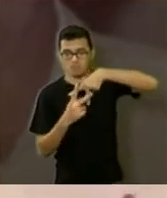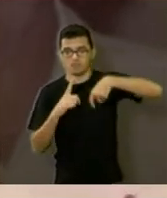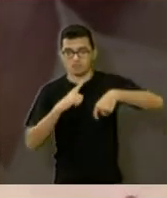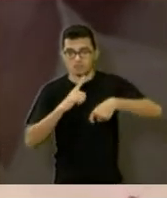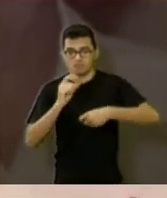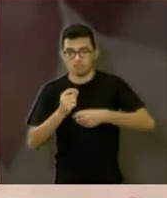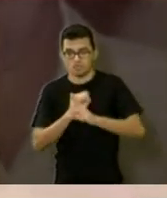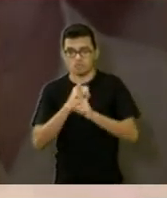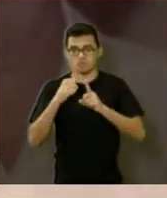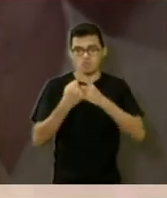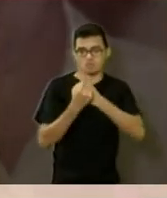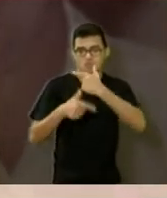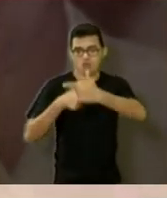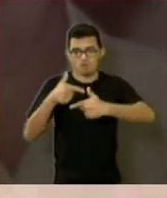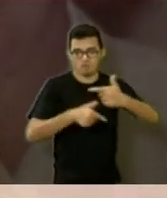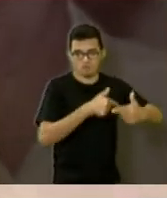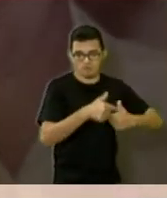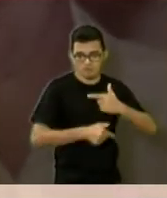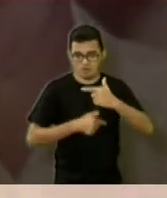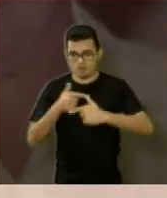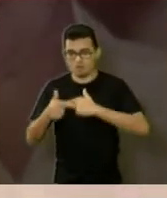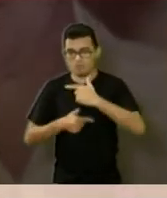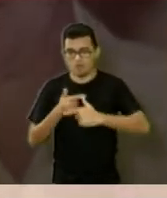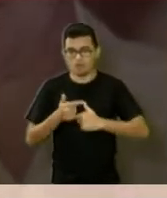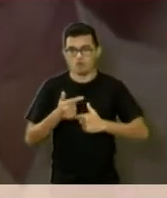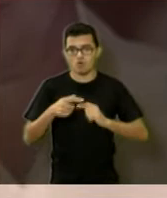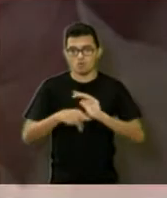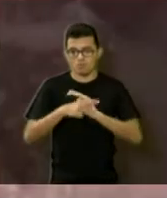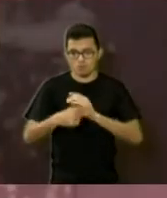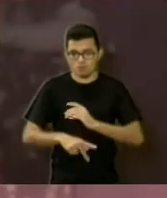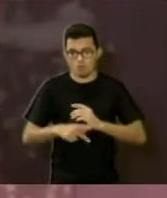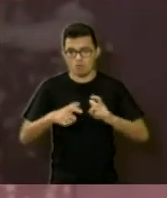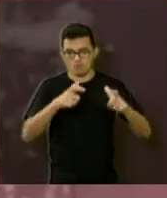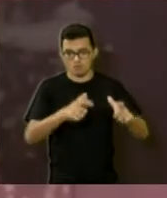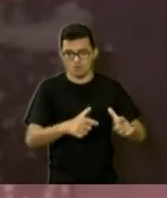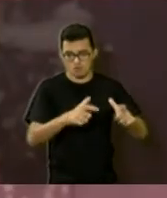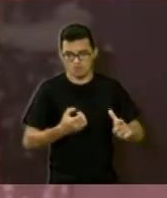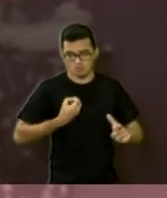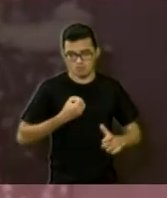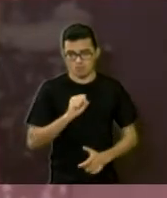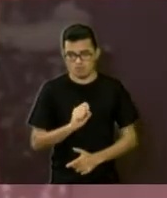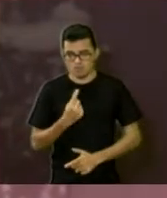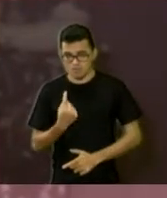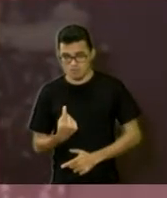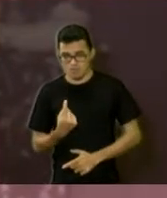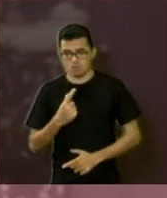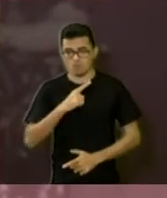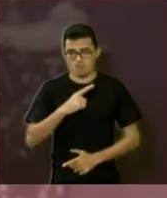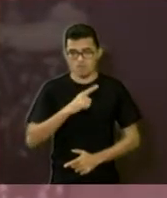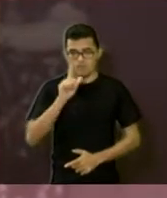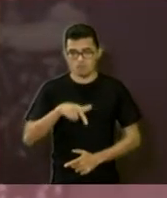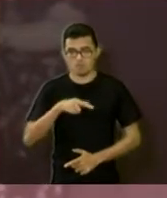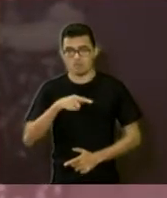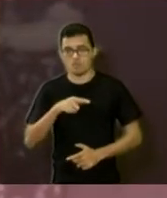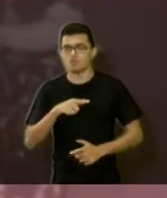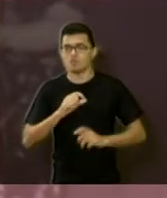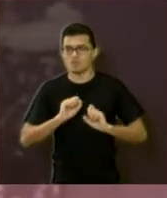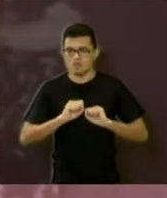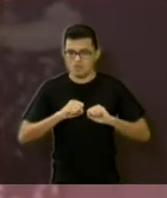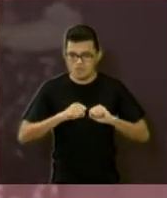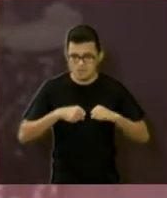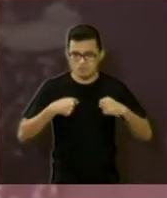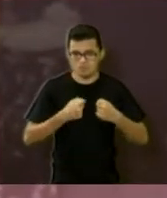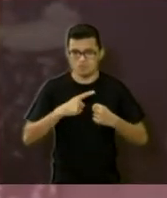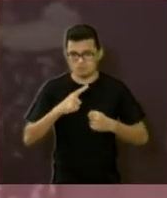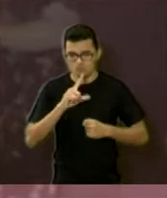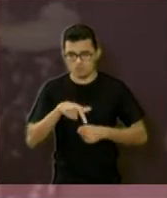meio de sua atuação na loja maçônica Caridade e Justiça 81. Nela, foi venerável por suas gestões